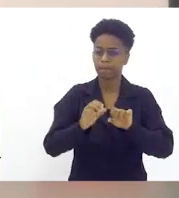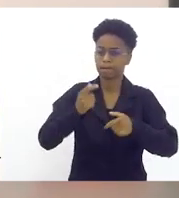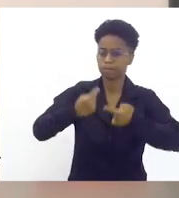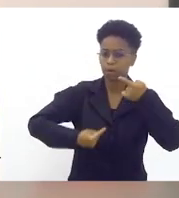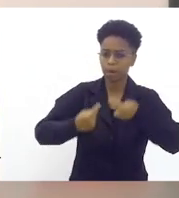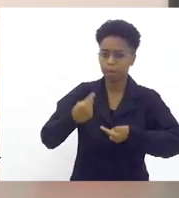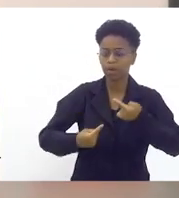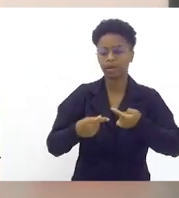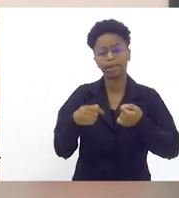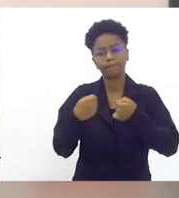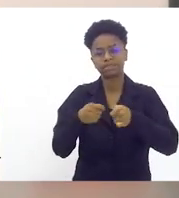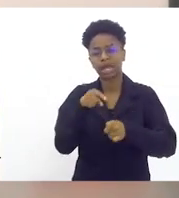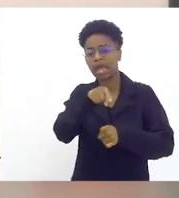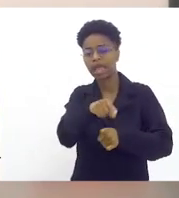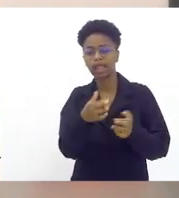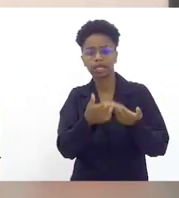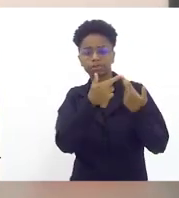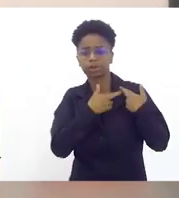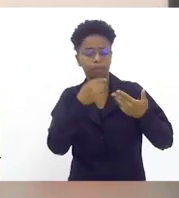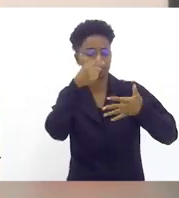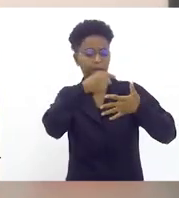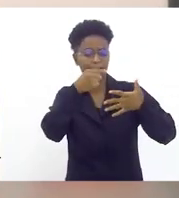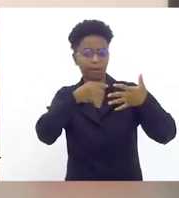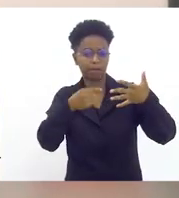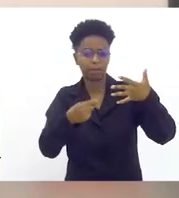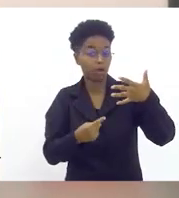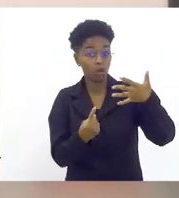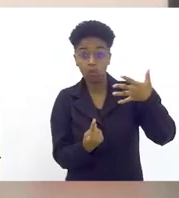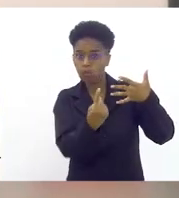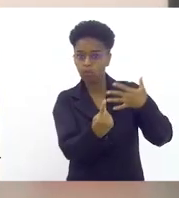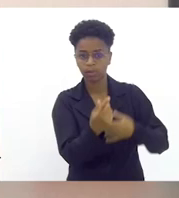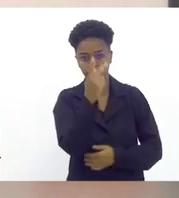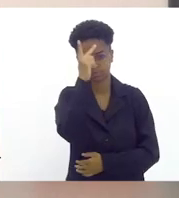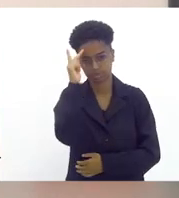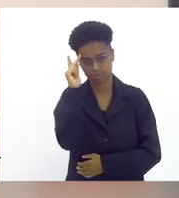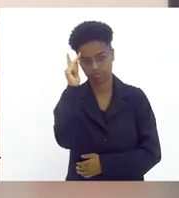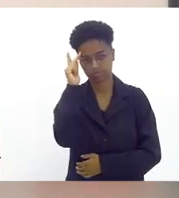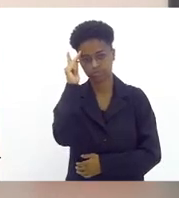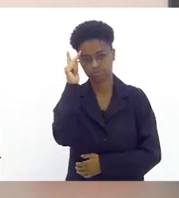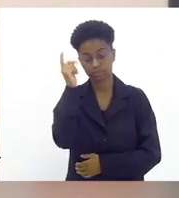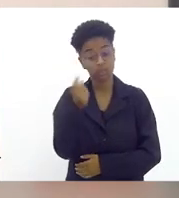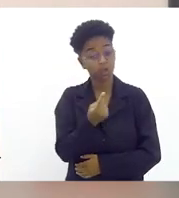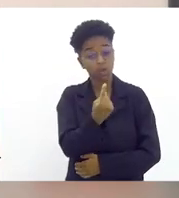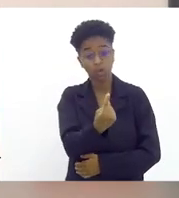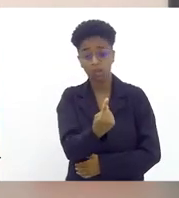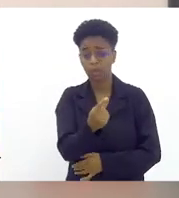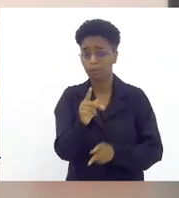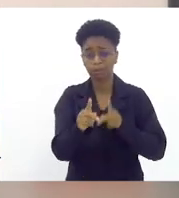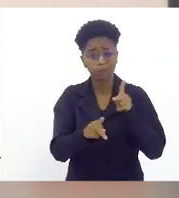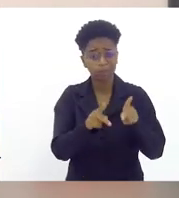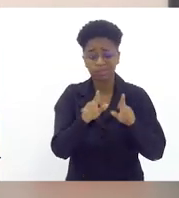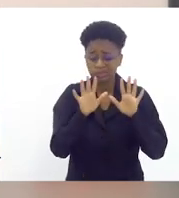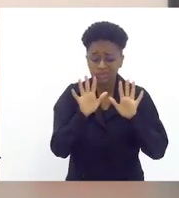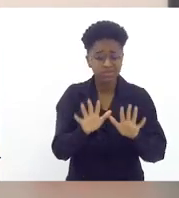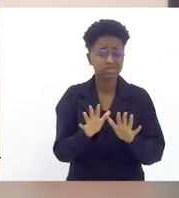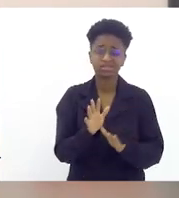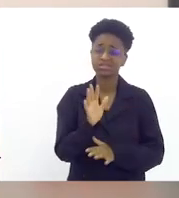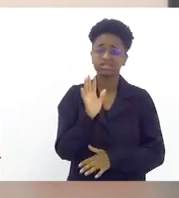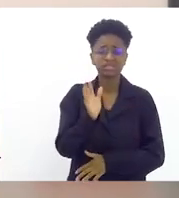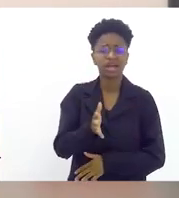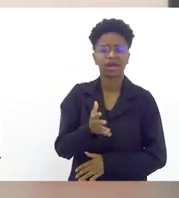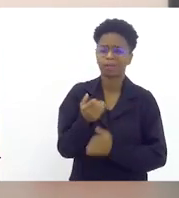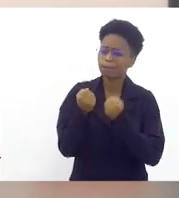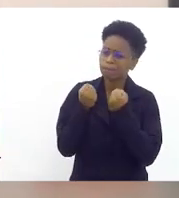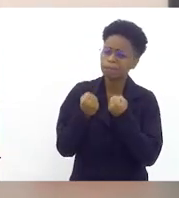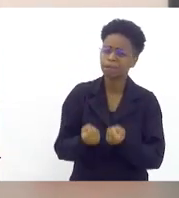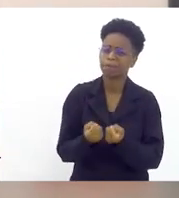seja realizado. Então, assim, é muito peso para uma pessoa só. É muito peso para uma população que já tem bastante peso,